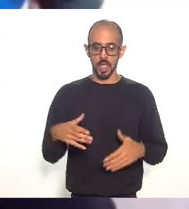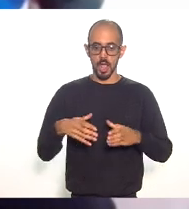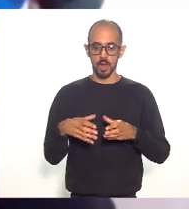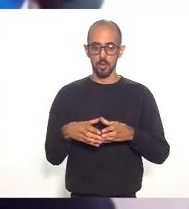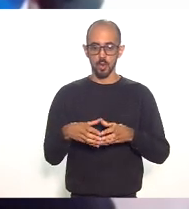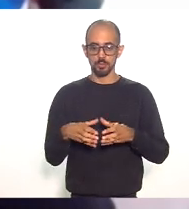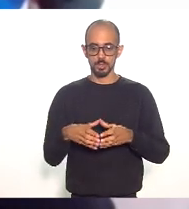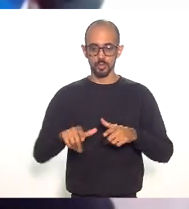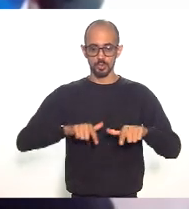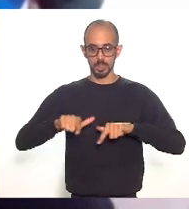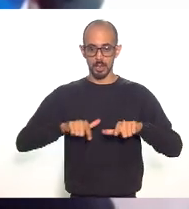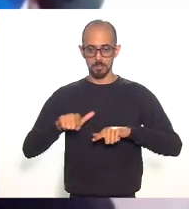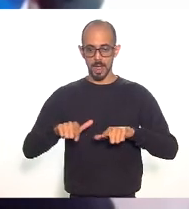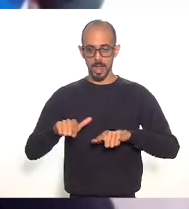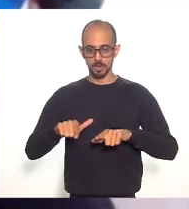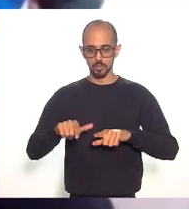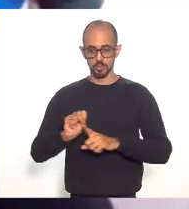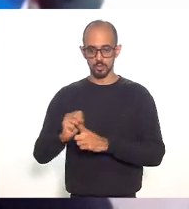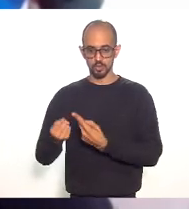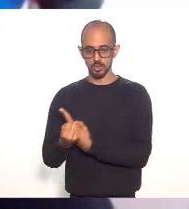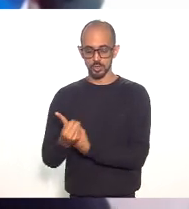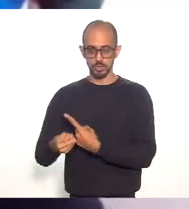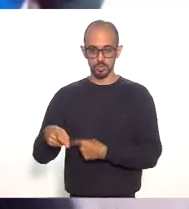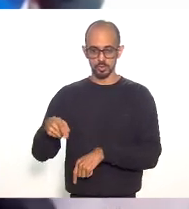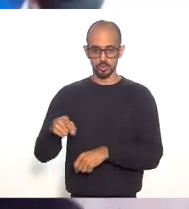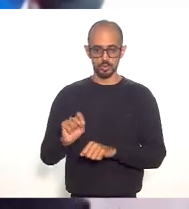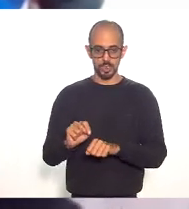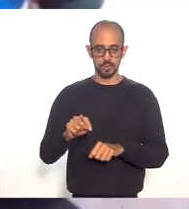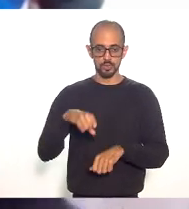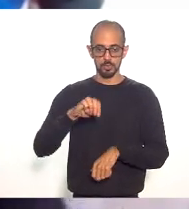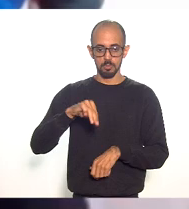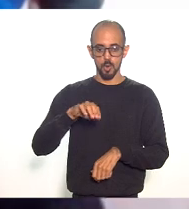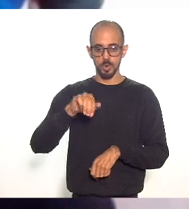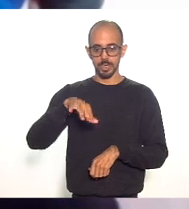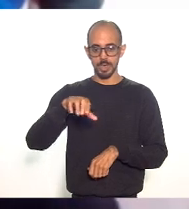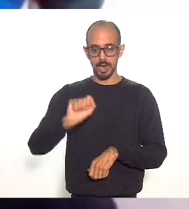Legislação Social e Seguridade Social, deputada Mônica Francisco.